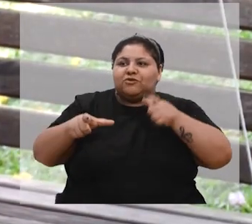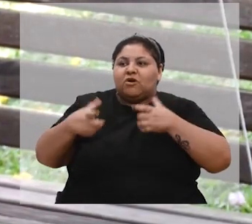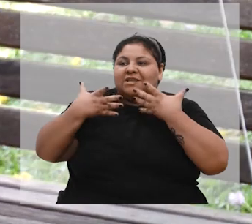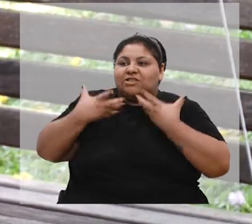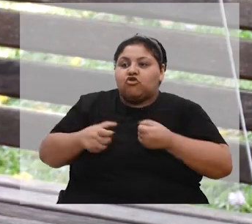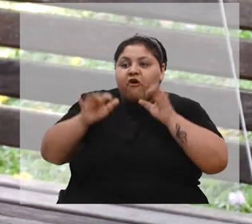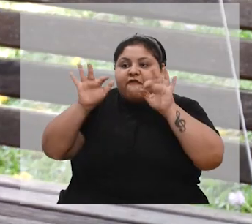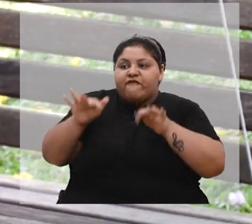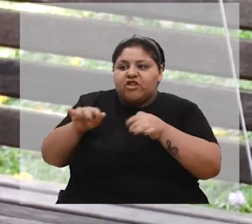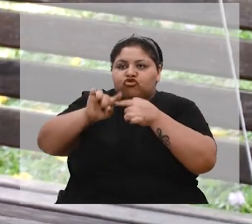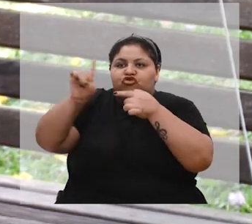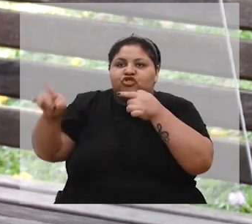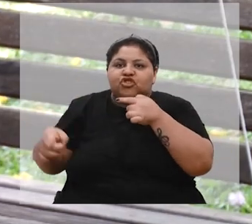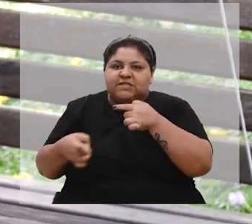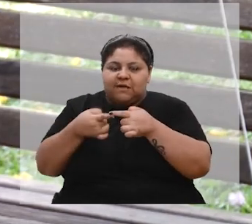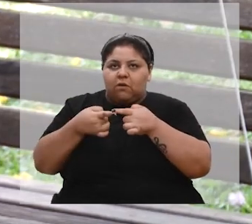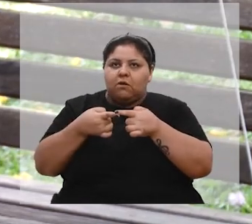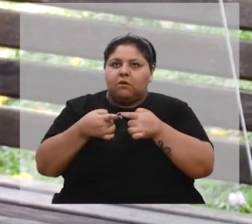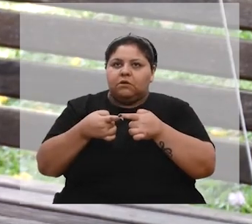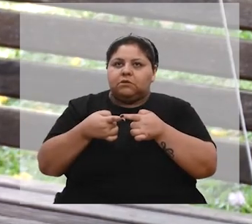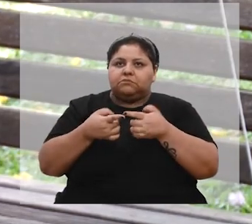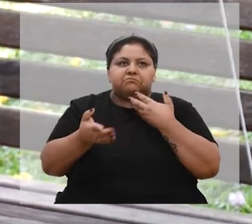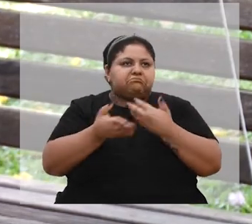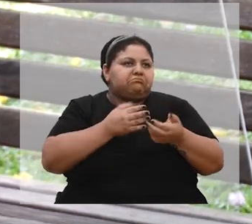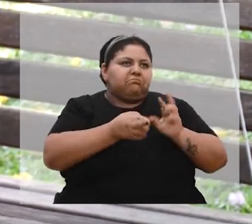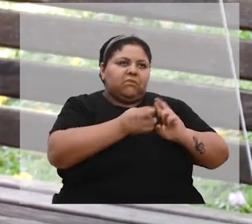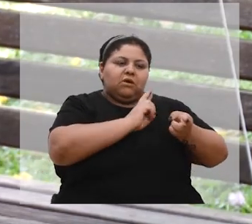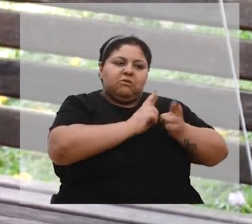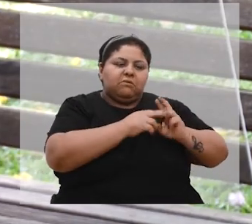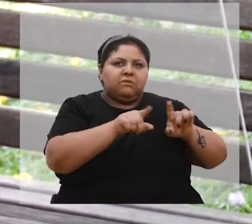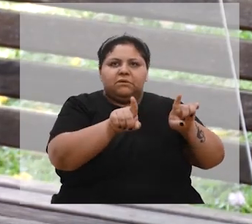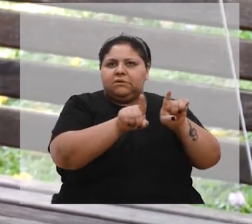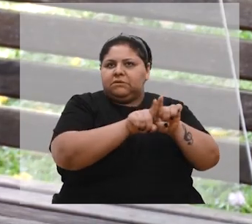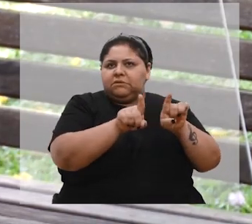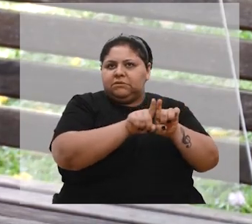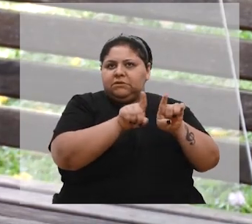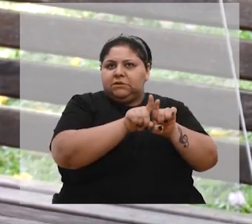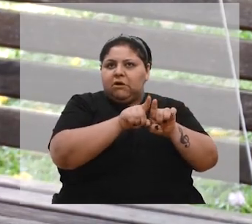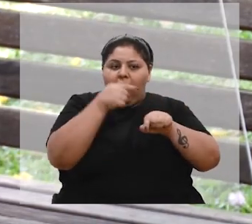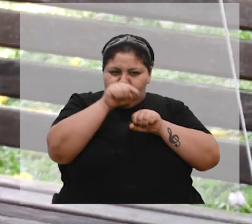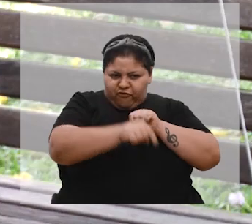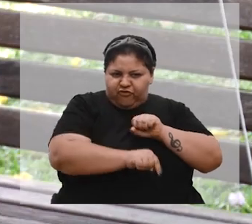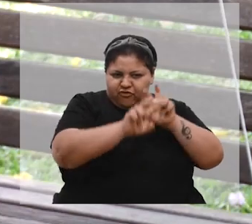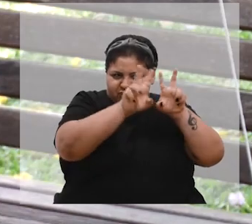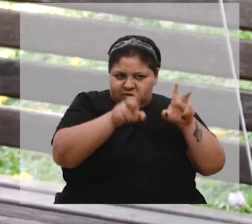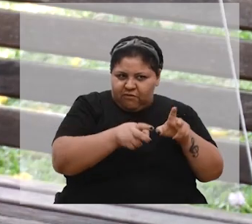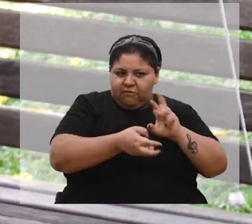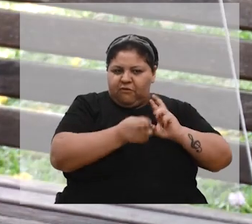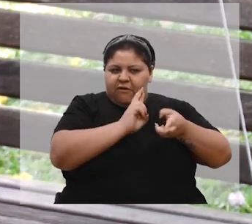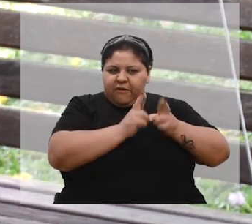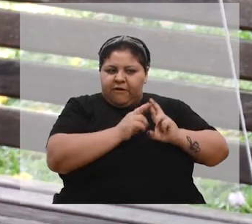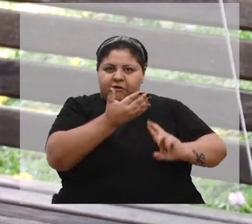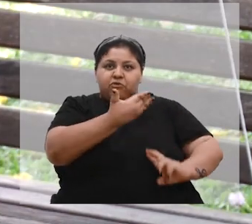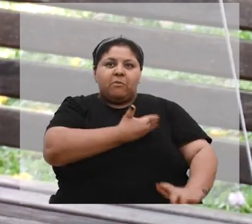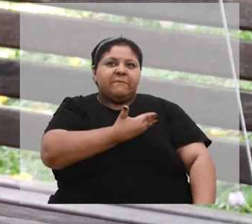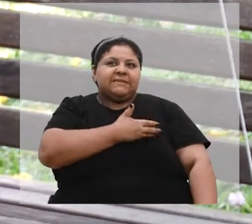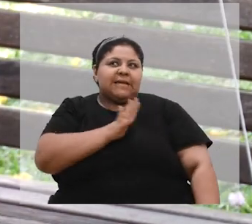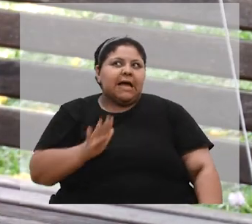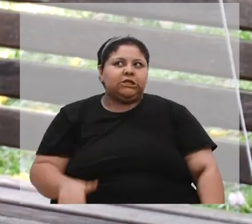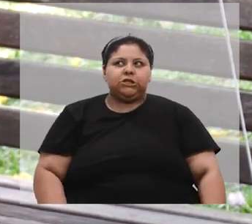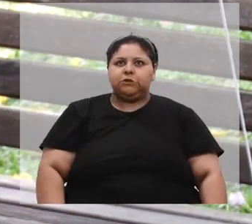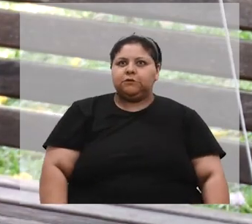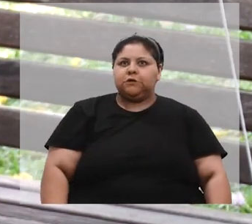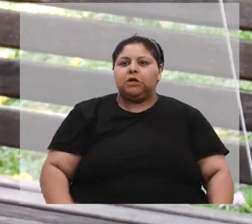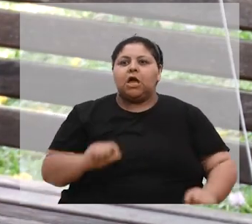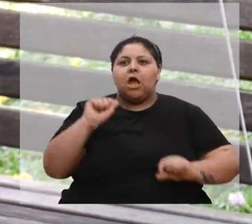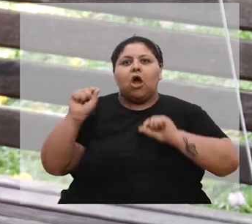que é para o ser humano aceitar o fim de um ciclo, às vezes até de um relacionamento também, vamos aprofundar um pouquinho mais, de um relacionamento,